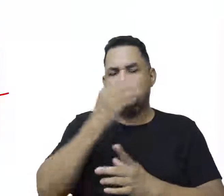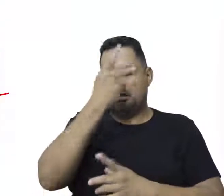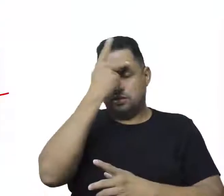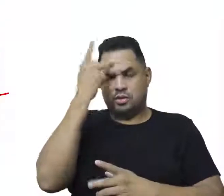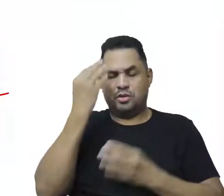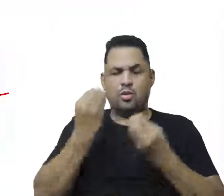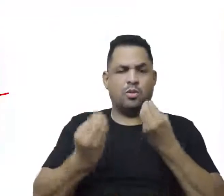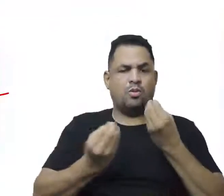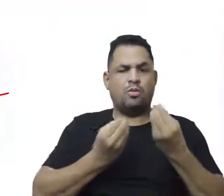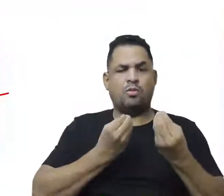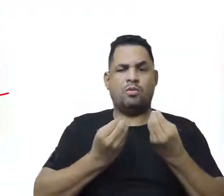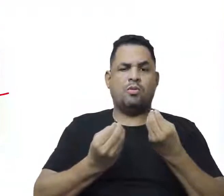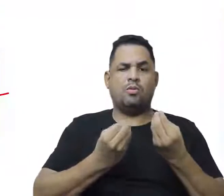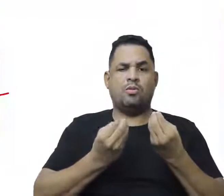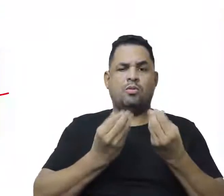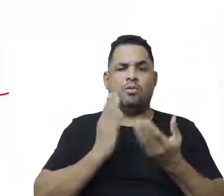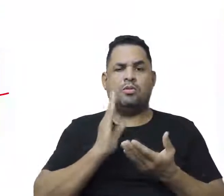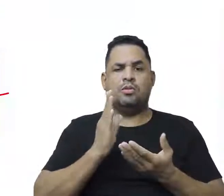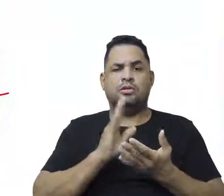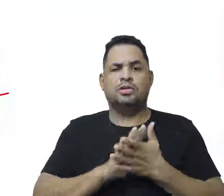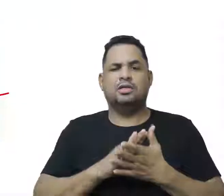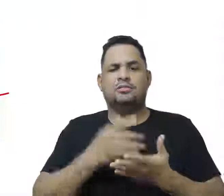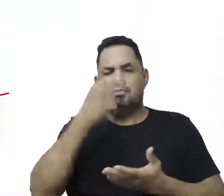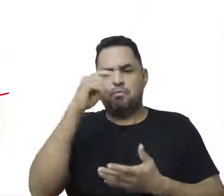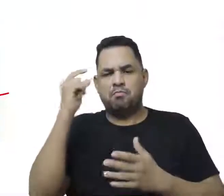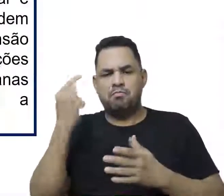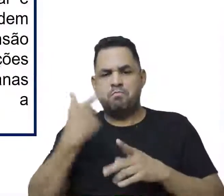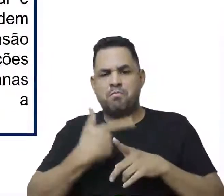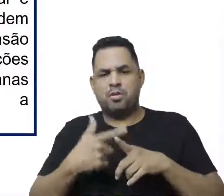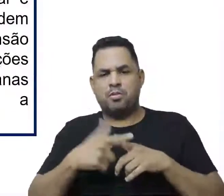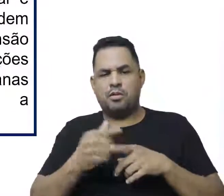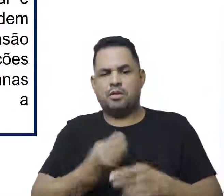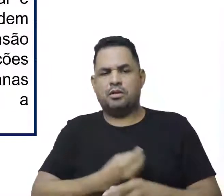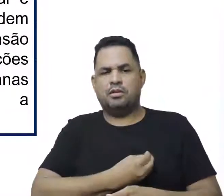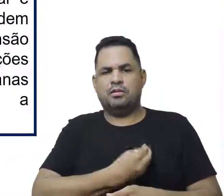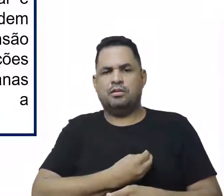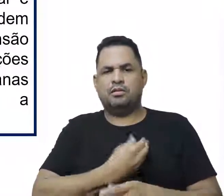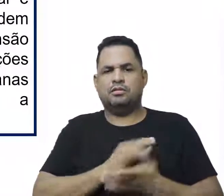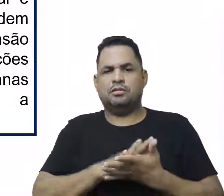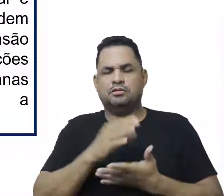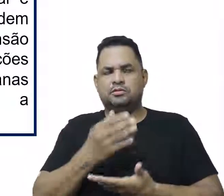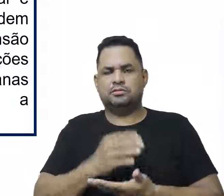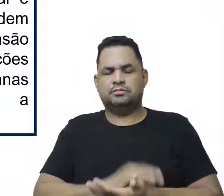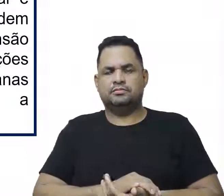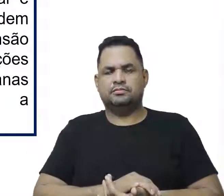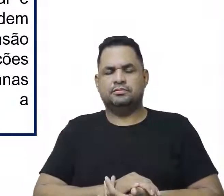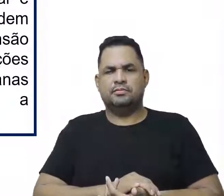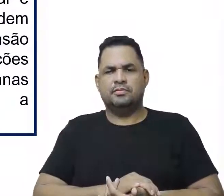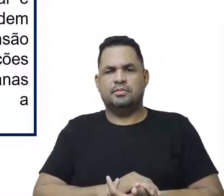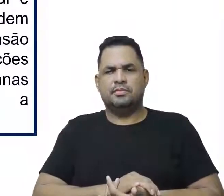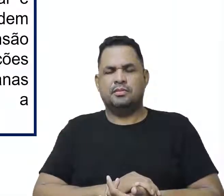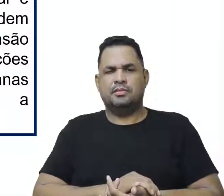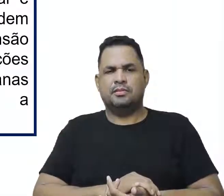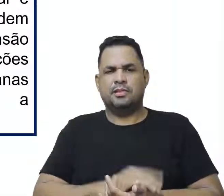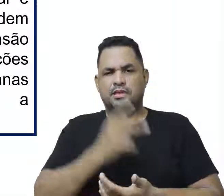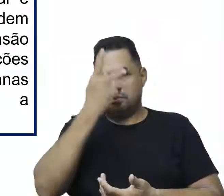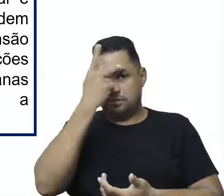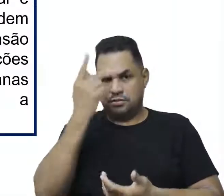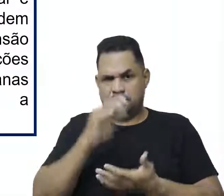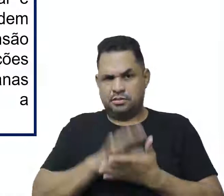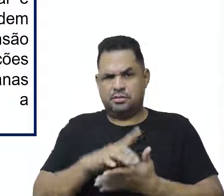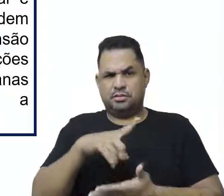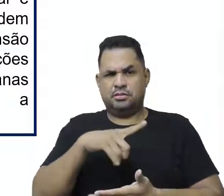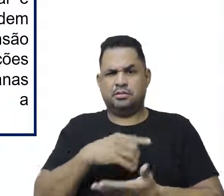como que isso já era um empecilho né na vida dos indivíduos E aí olha só a gente